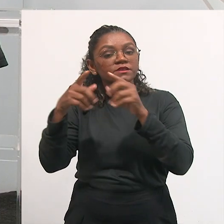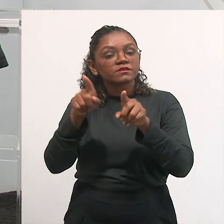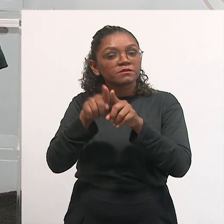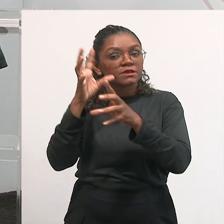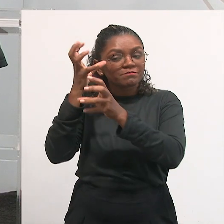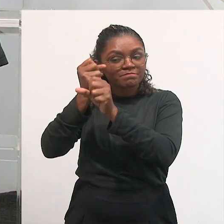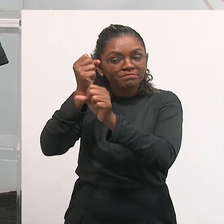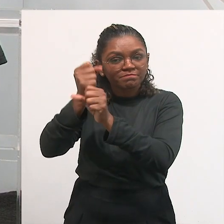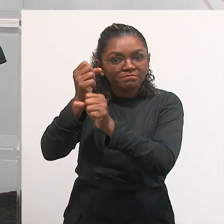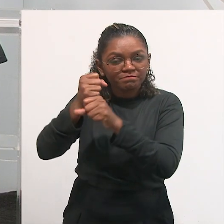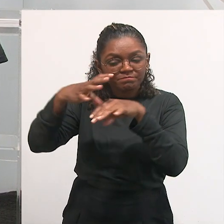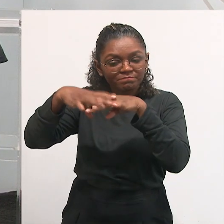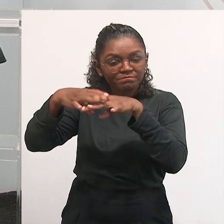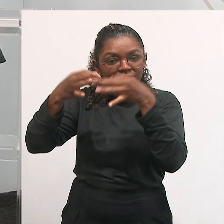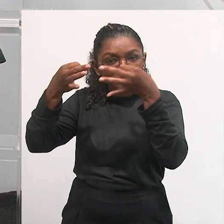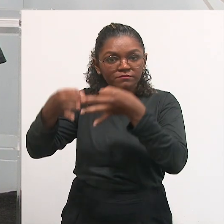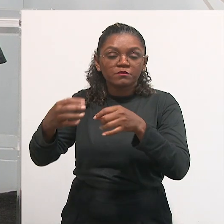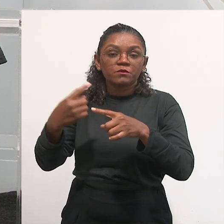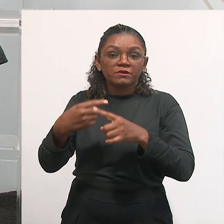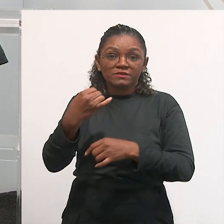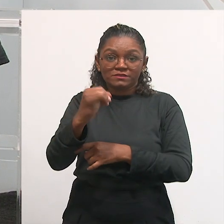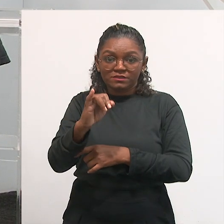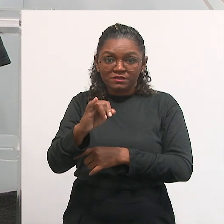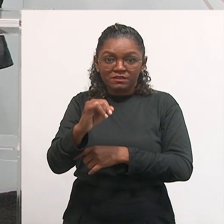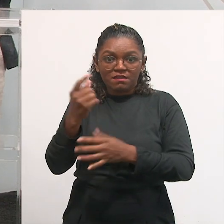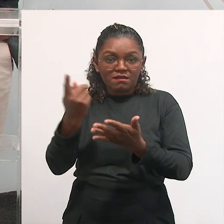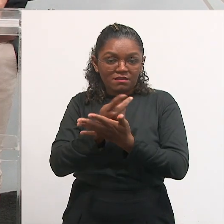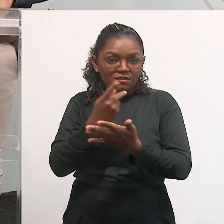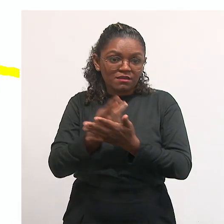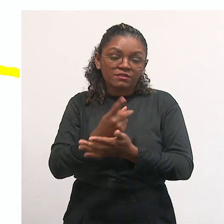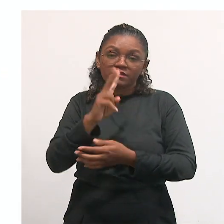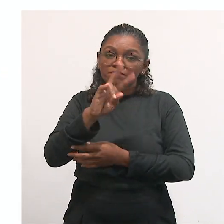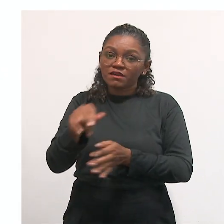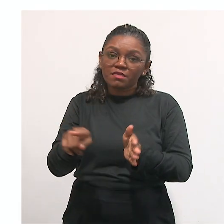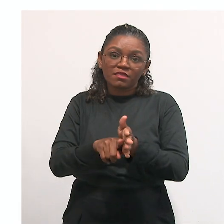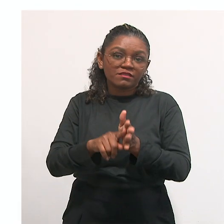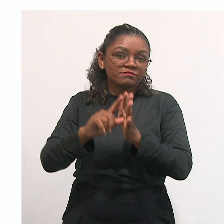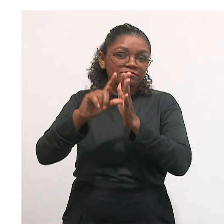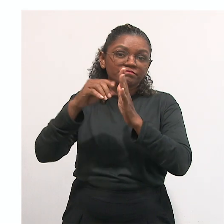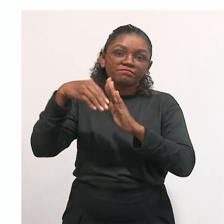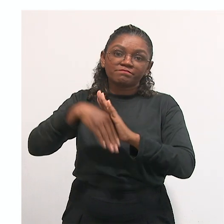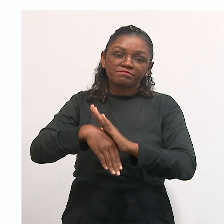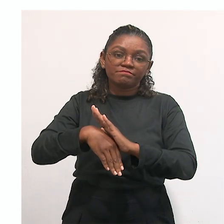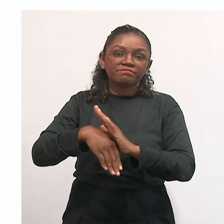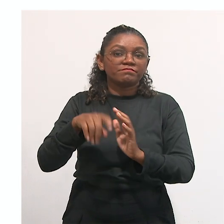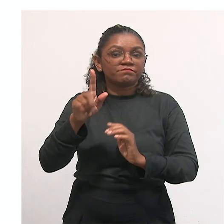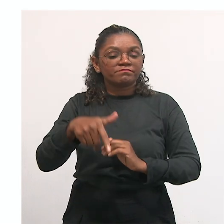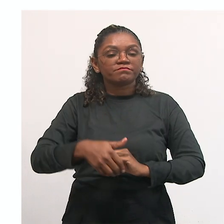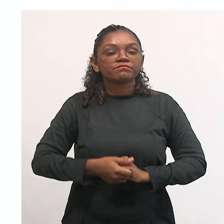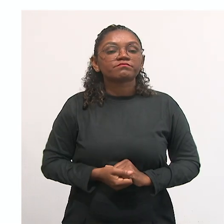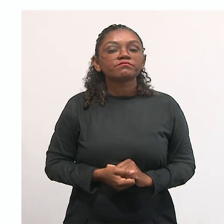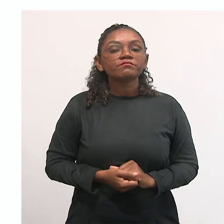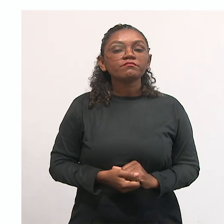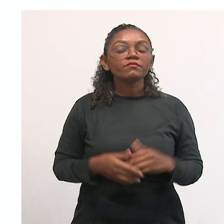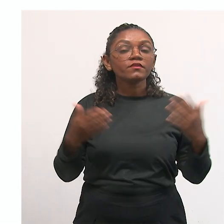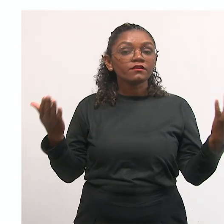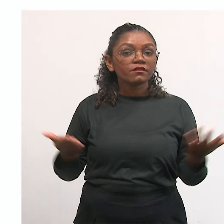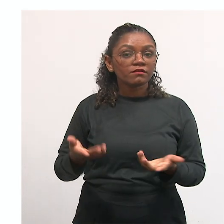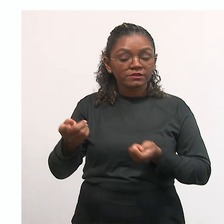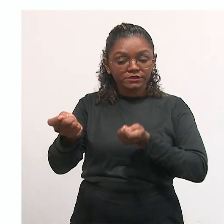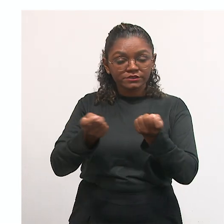calculada, o impacto é muito negativo. Perfeito? Vamos avançar agora para a gestão da qualidade,